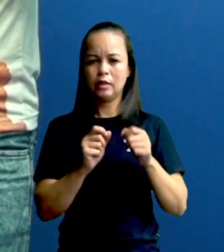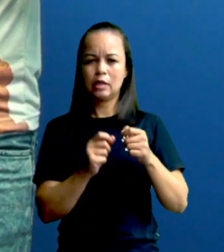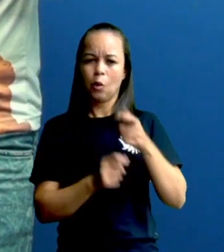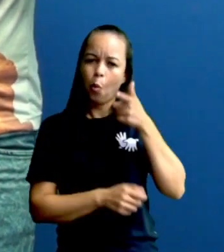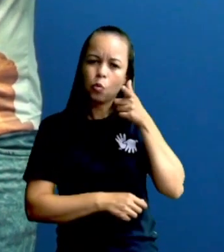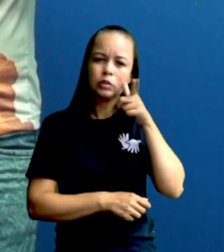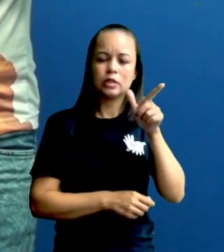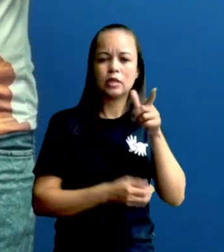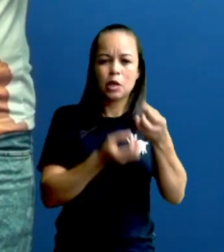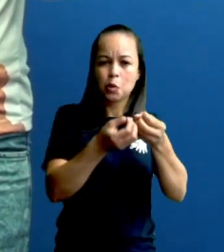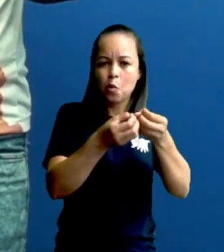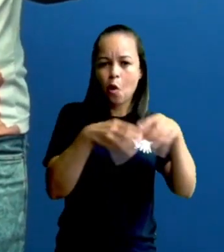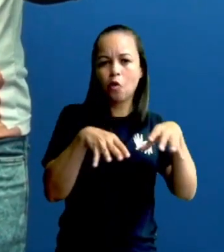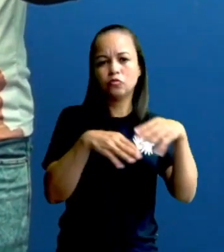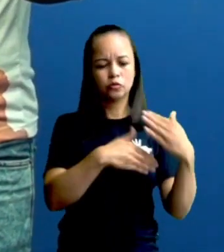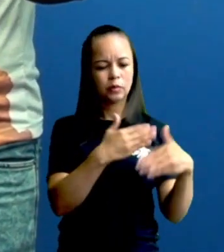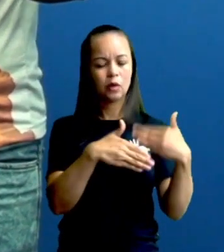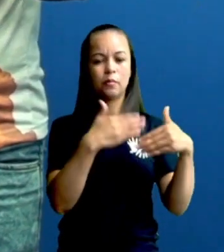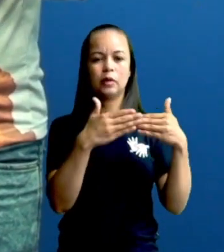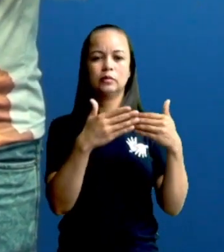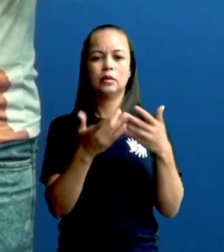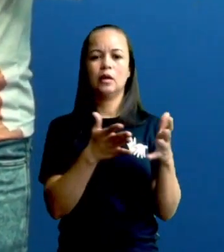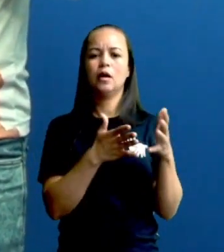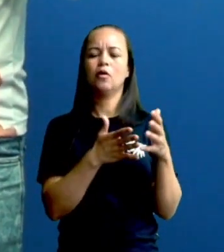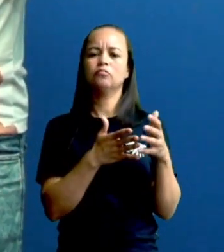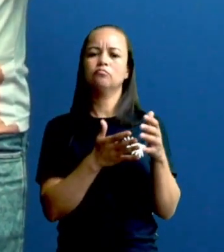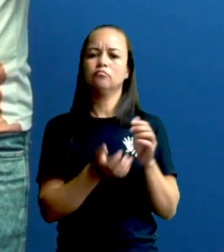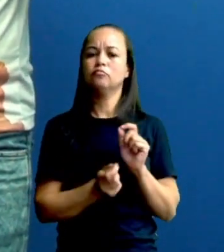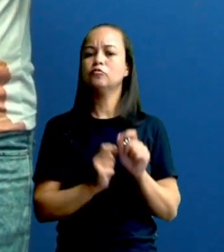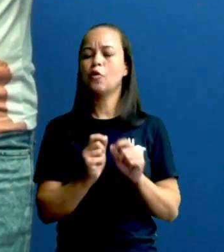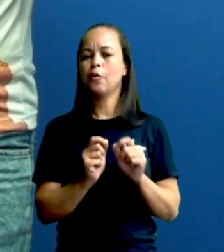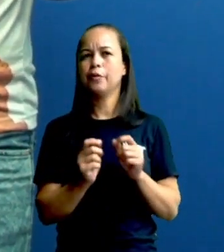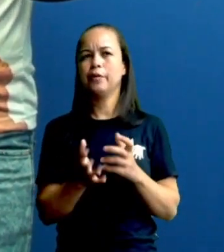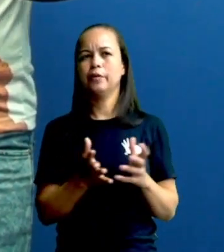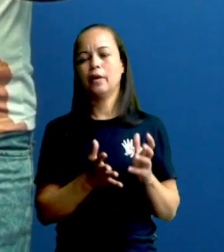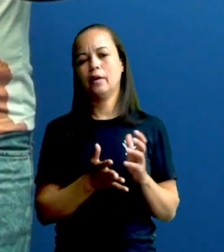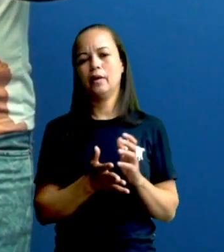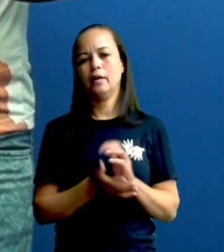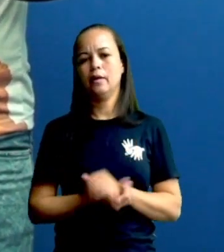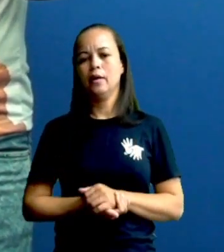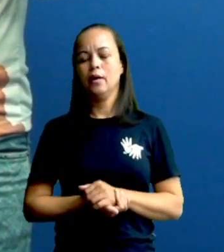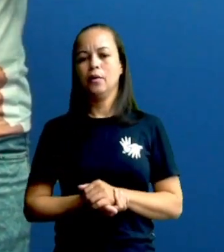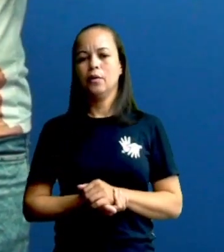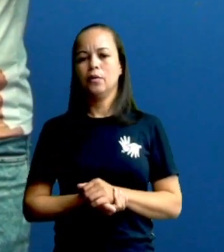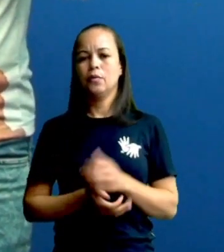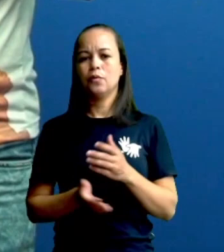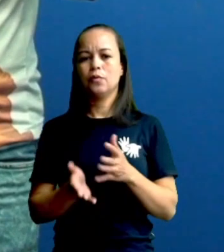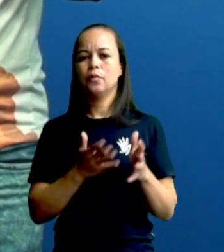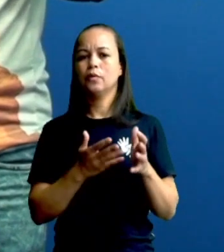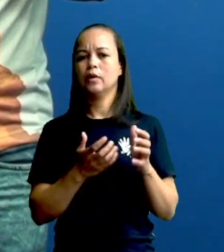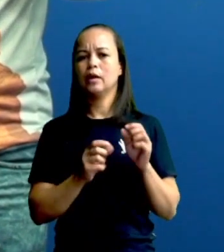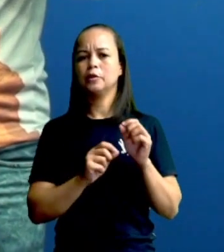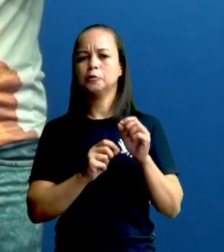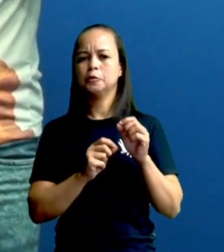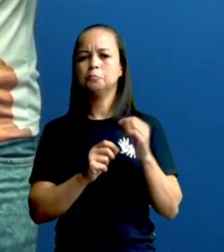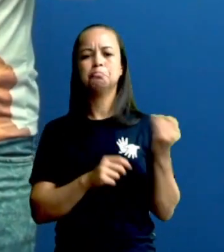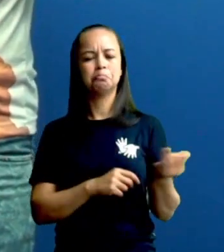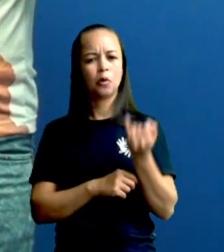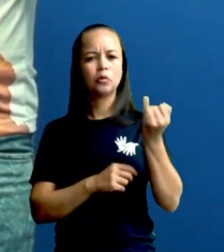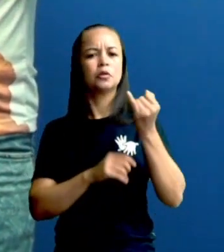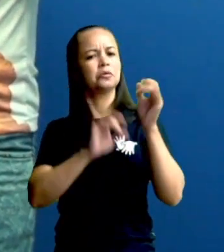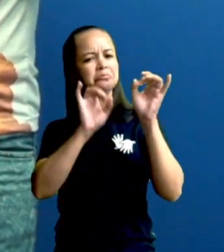conseguir ovos para reproduzir foi o grande boom, né? O que foi